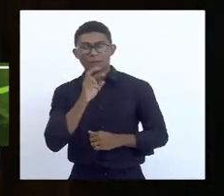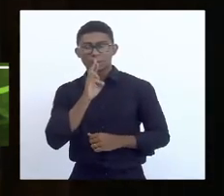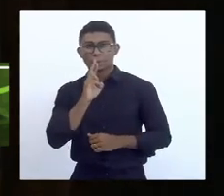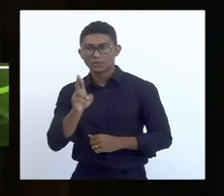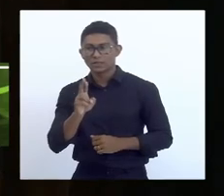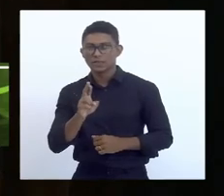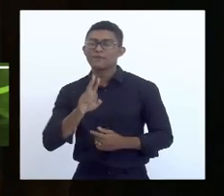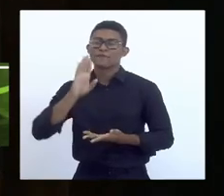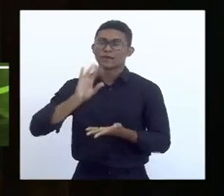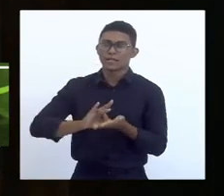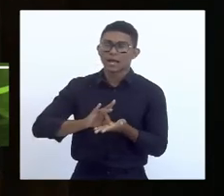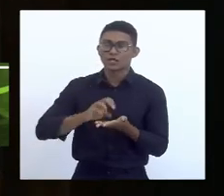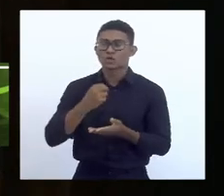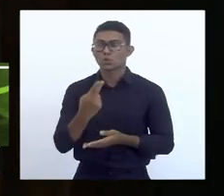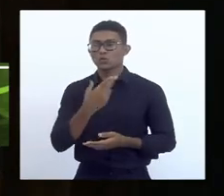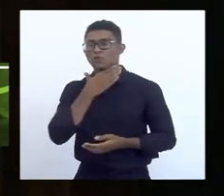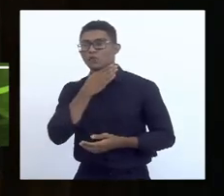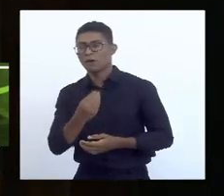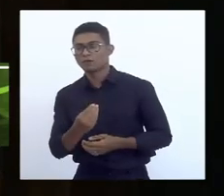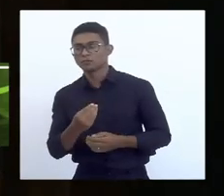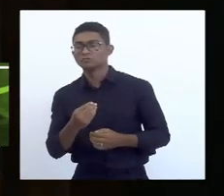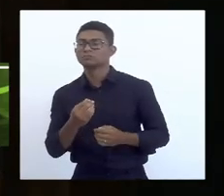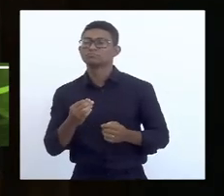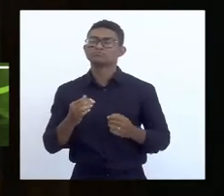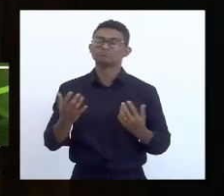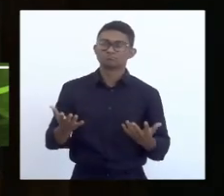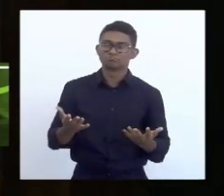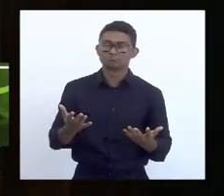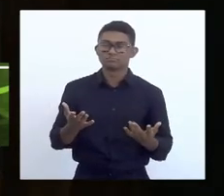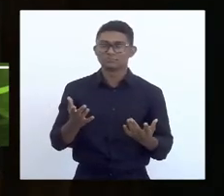ou verdadeiro, para sabermos ali, né, como estão